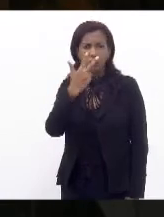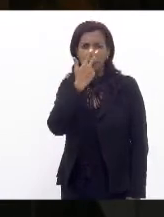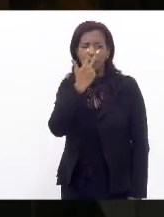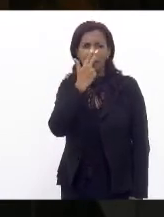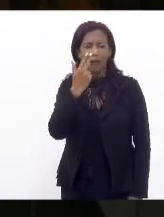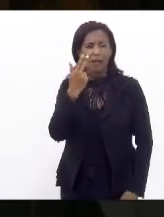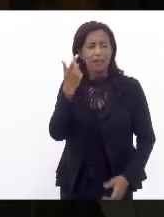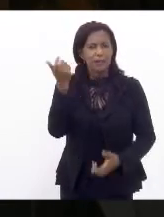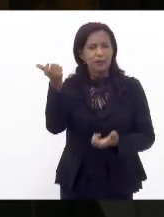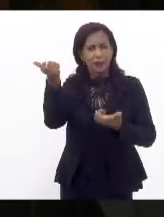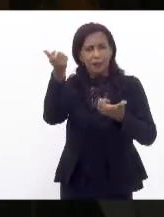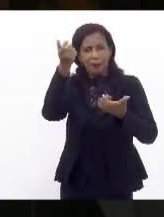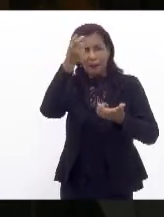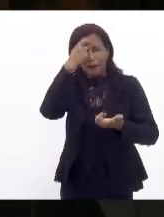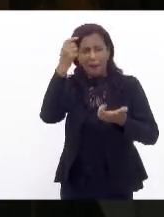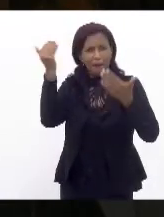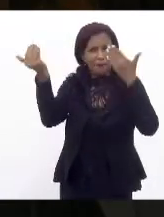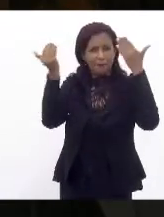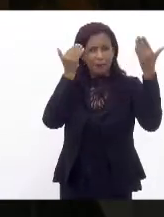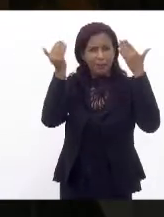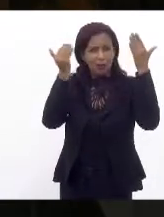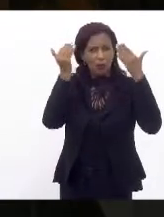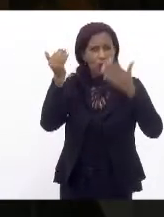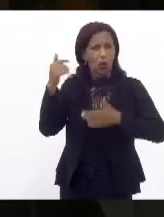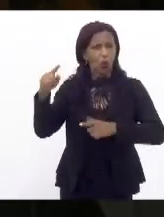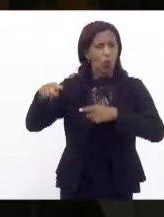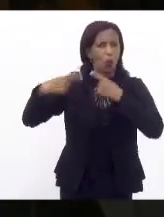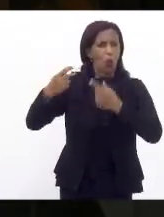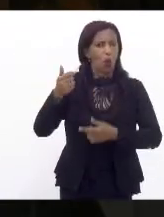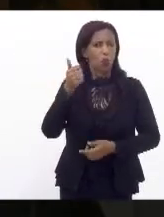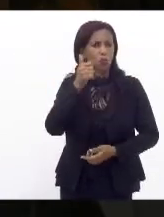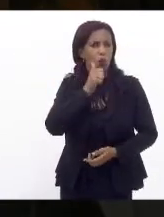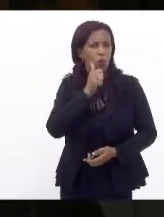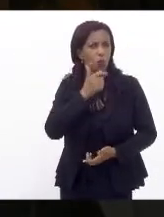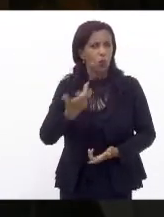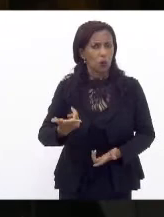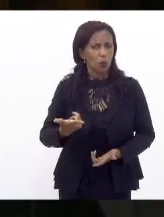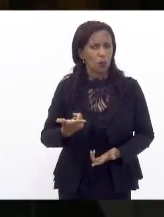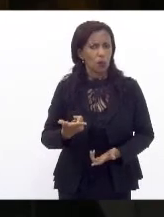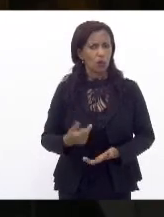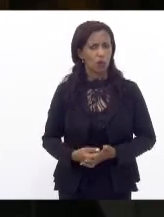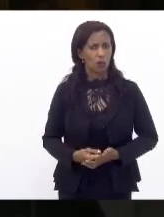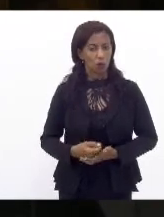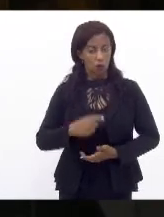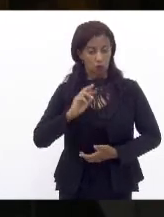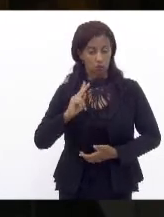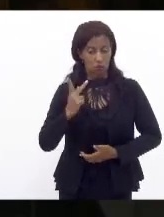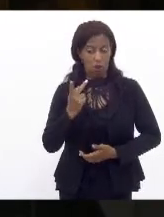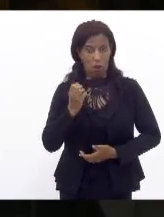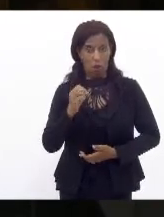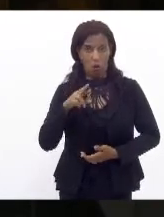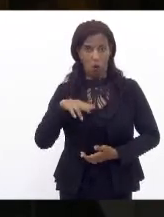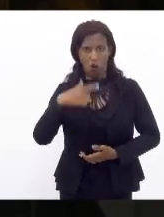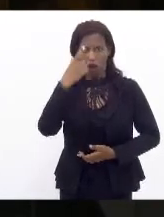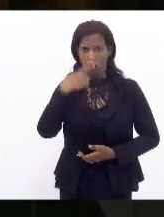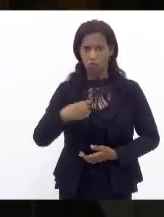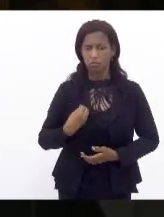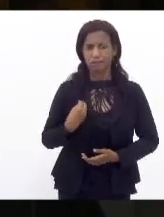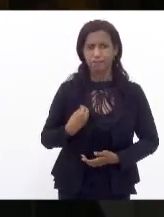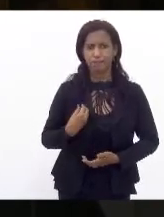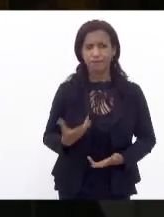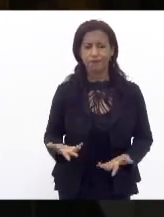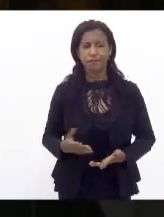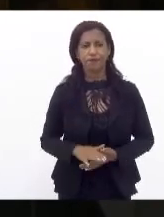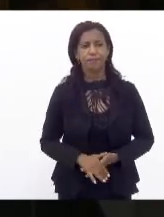psicológica gratuita a uma mulher com insinuações à sua honra. Então,